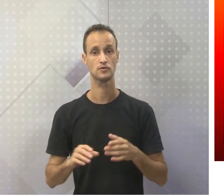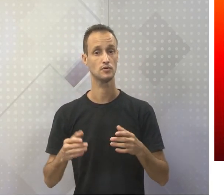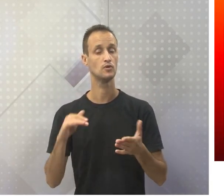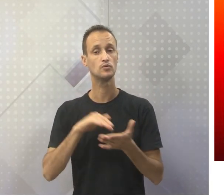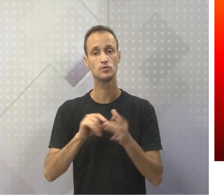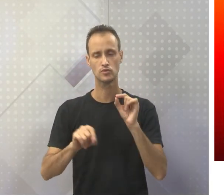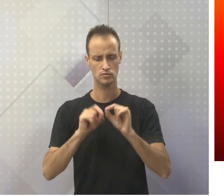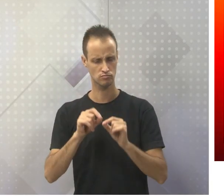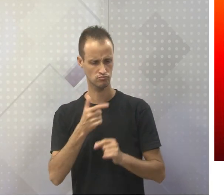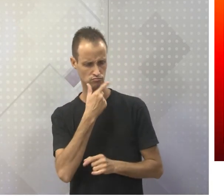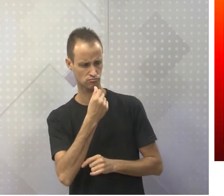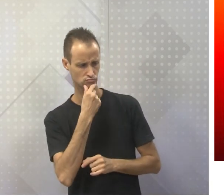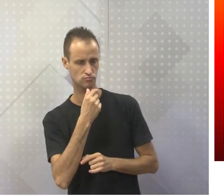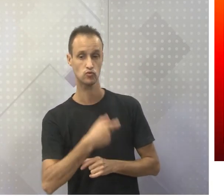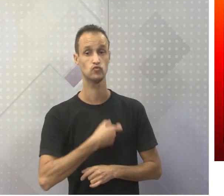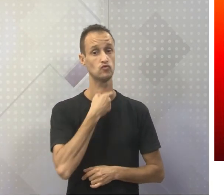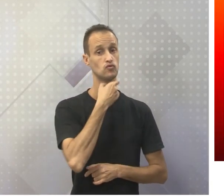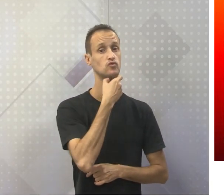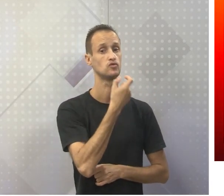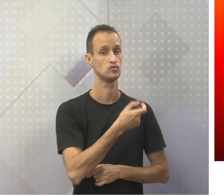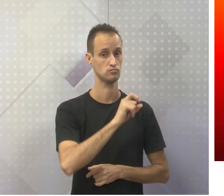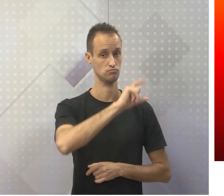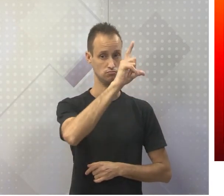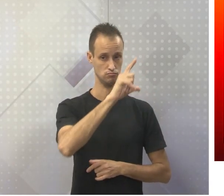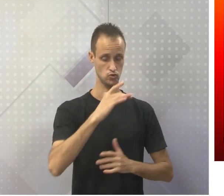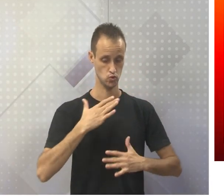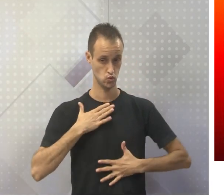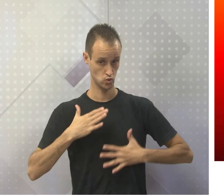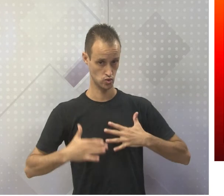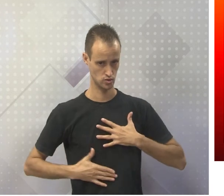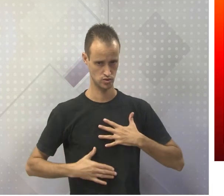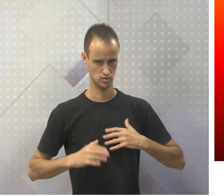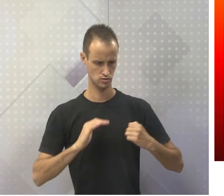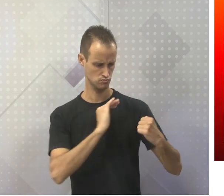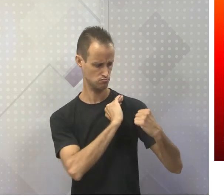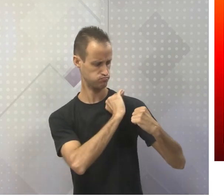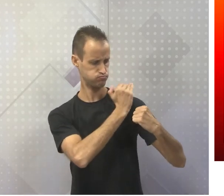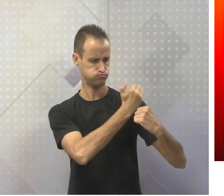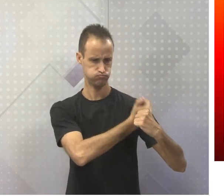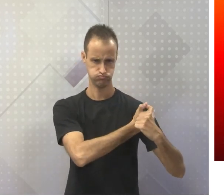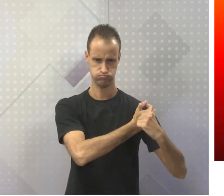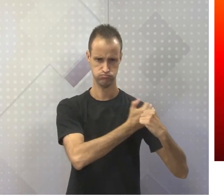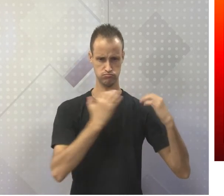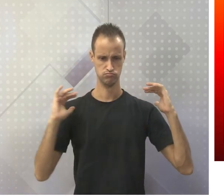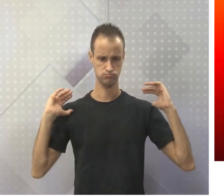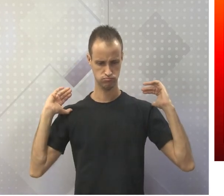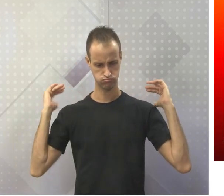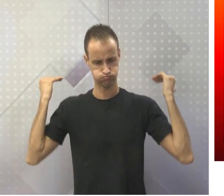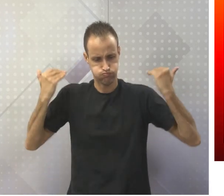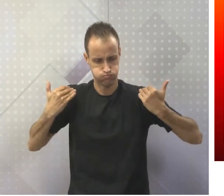sinais. No menino, muda a voz, o corpo tende a ficar com forma mais masculina, o ombro largo em